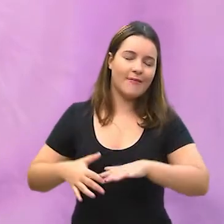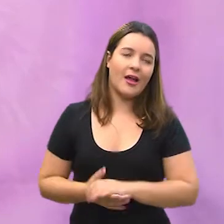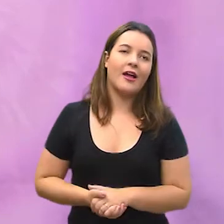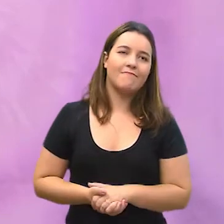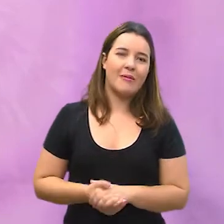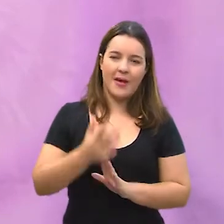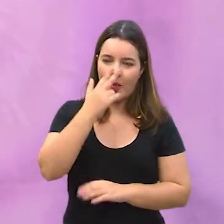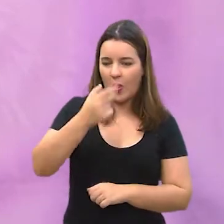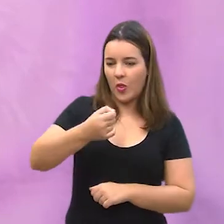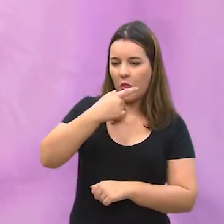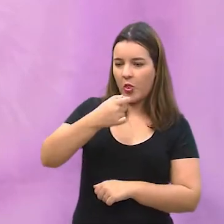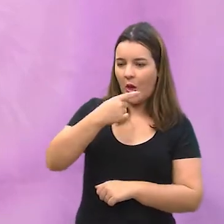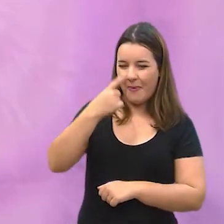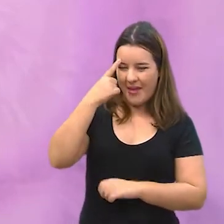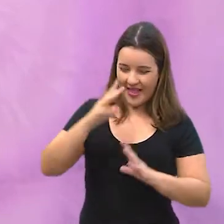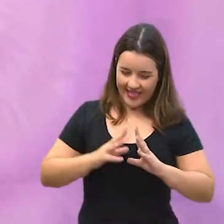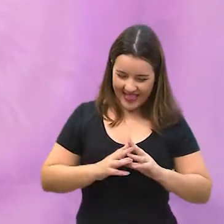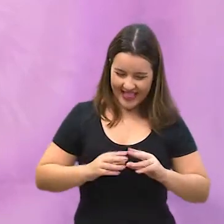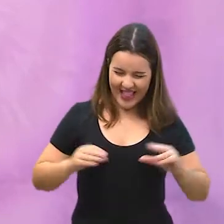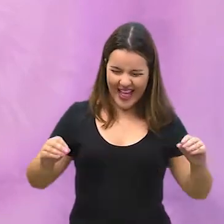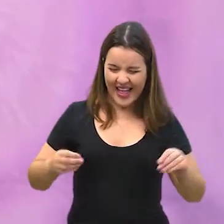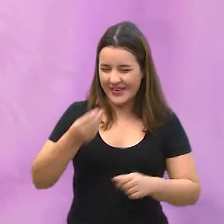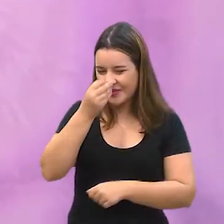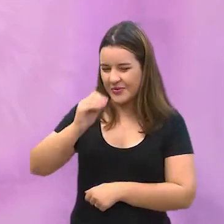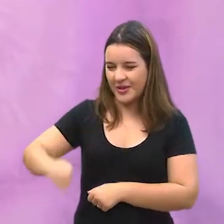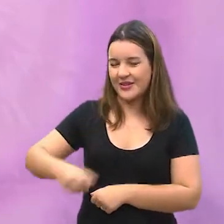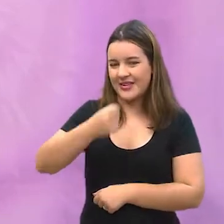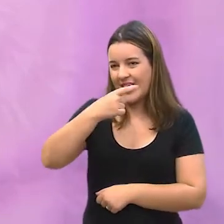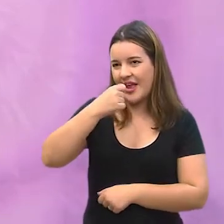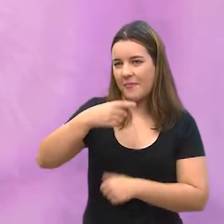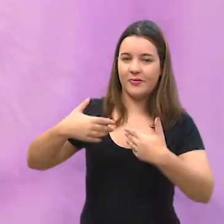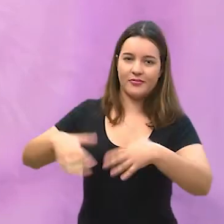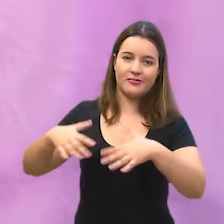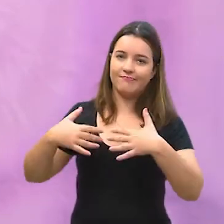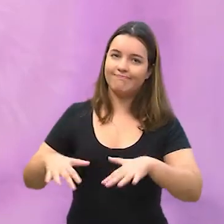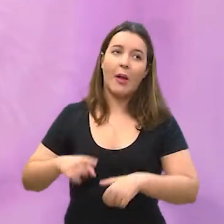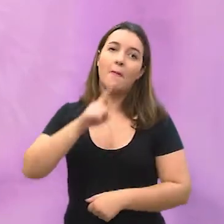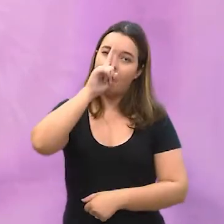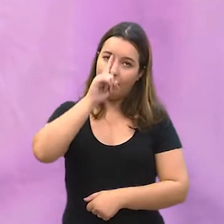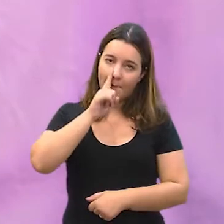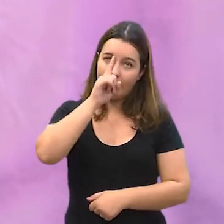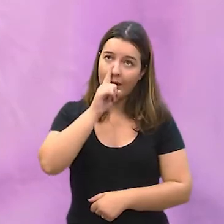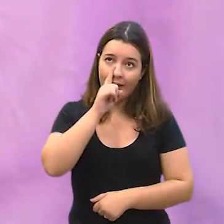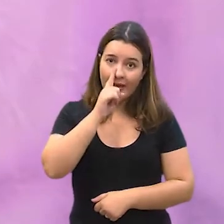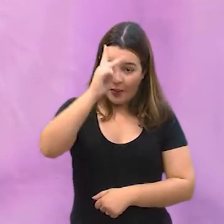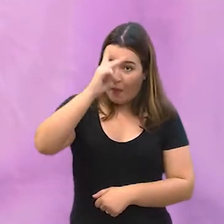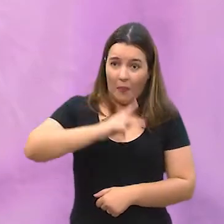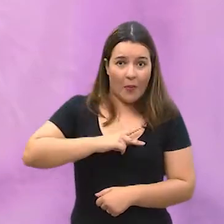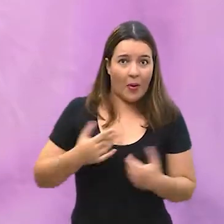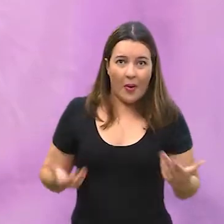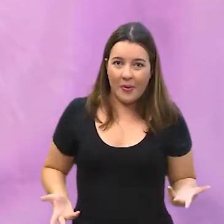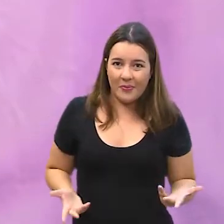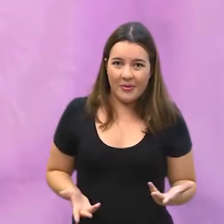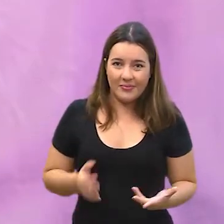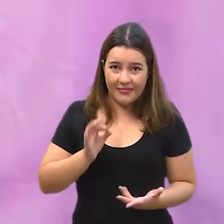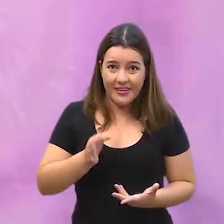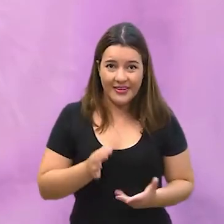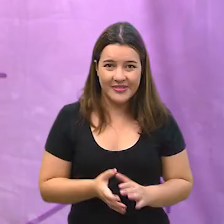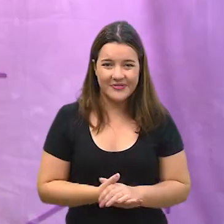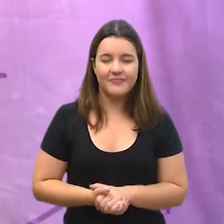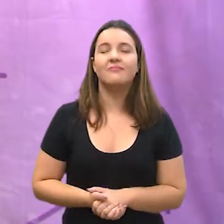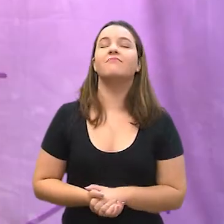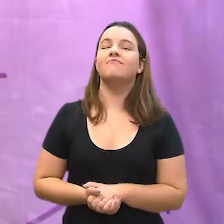contra todas elas, né? Então, certamente, não é porque tem, né, uma alternativa a mais aí para prevenir contra o HIV, deve deixar de usar o